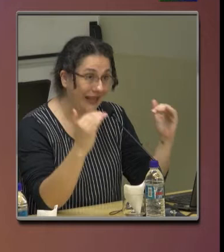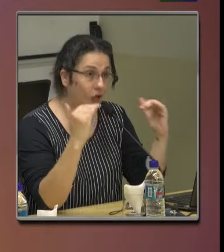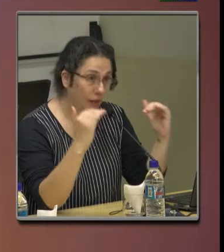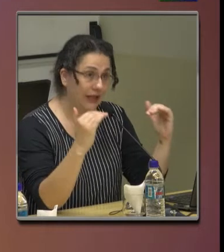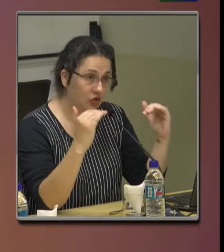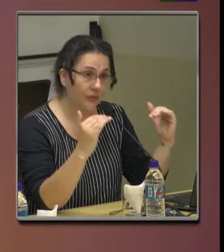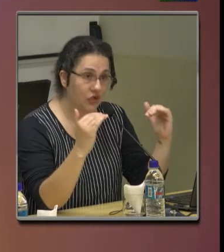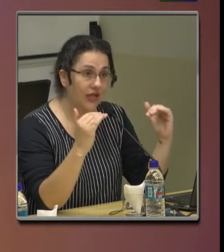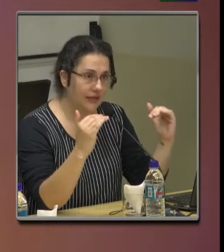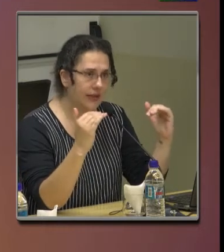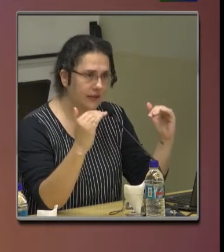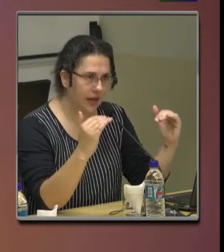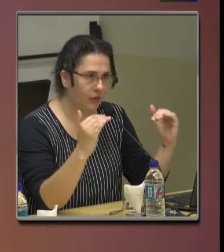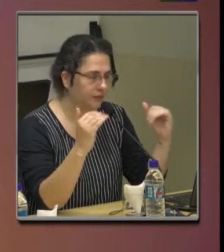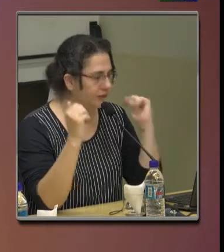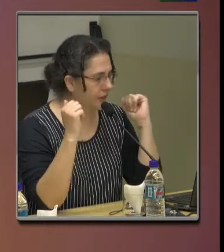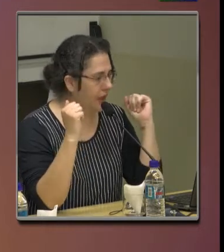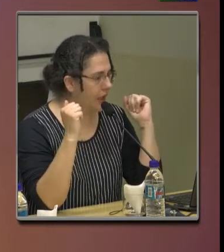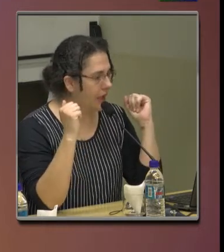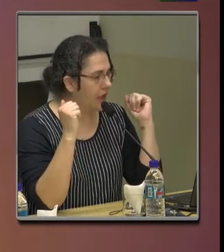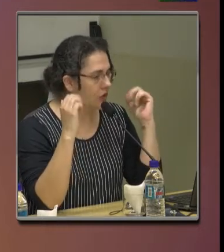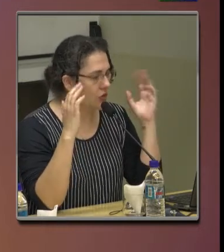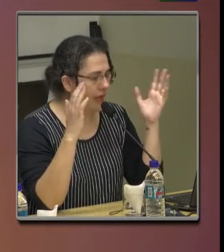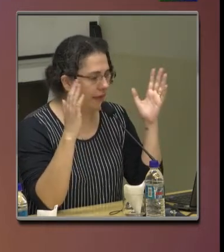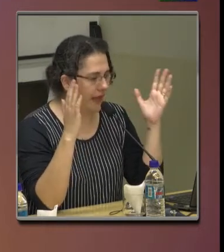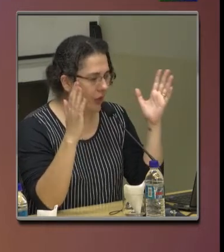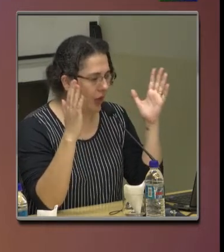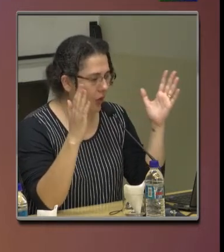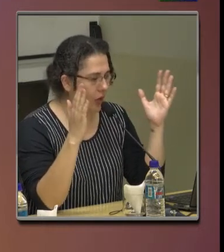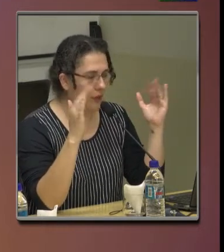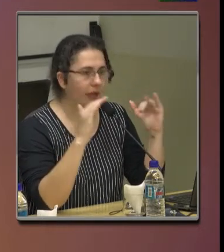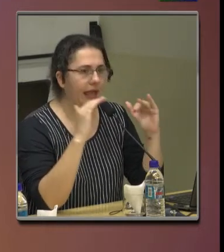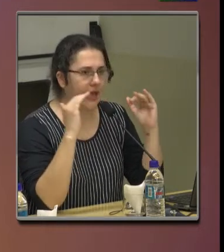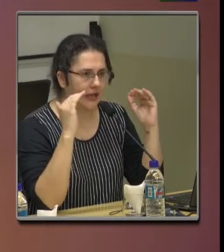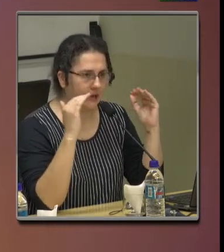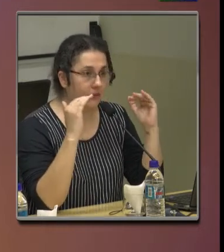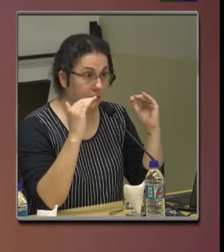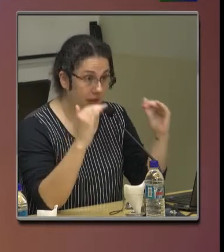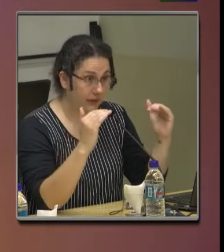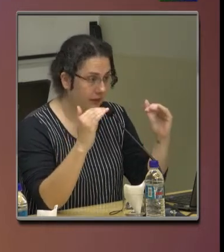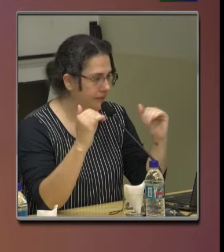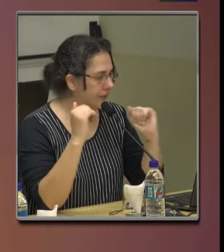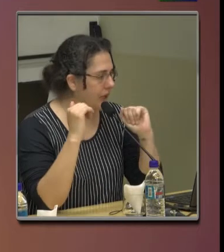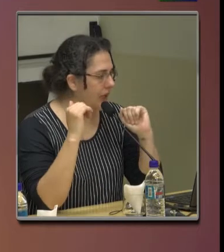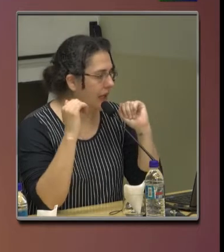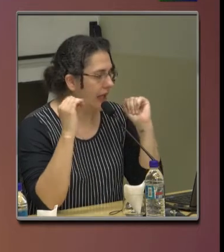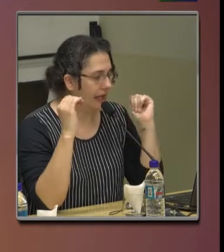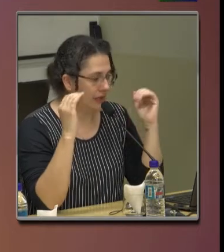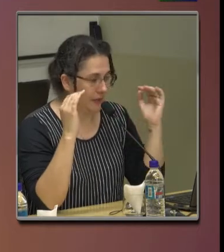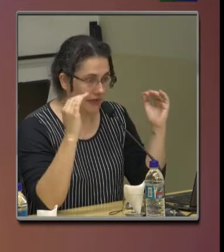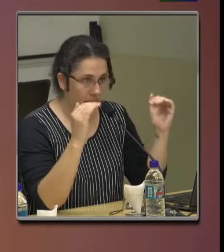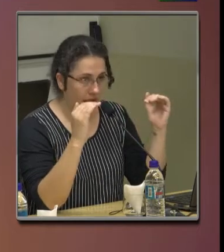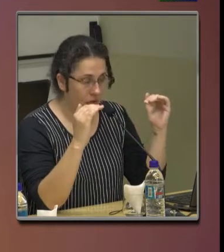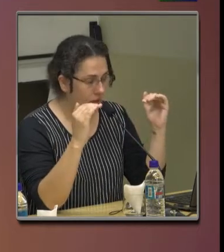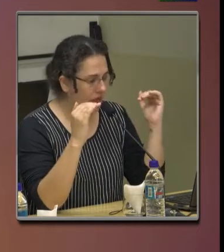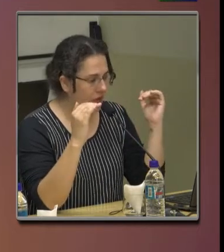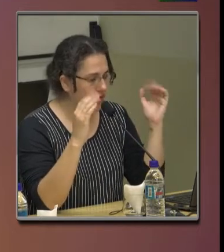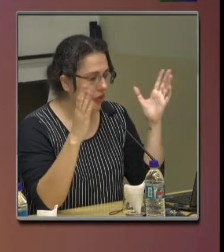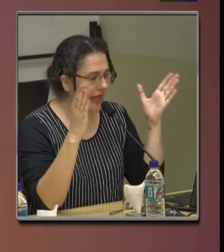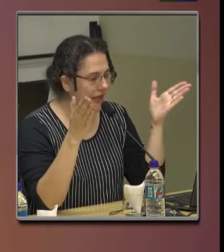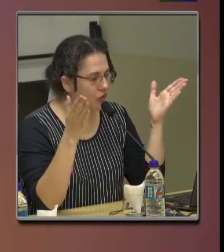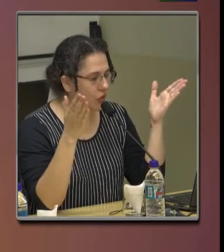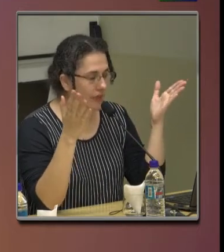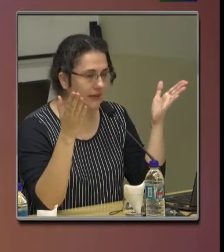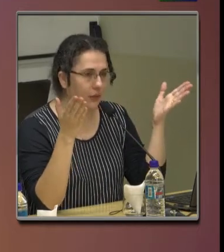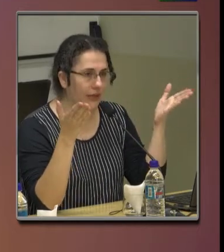uso predominantemente residencial. Zoemi Aeio Acop é área mista, área de especial interesse